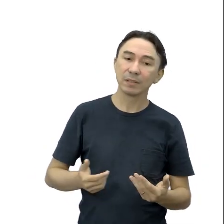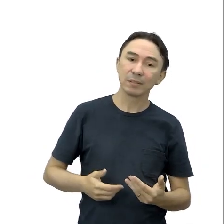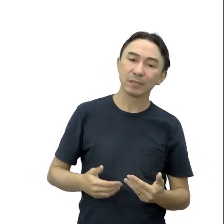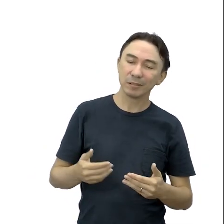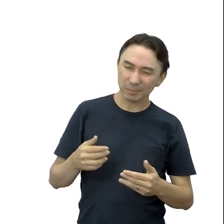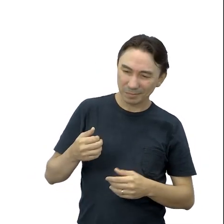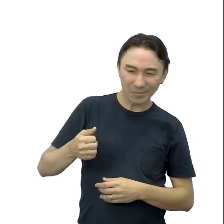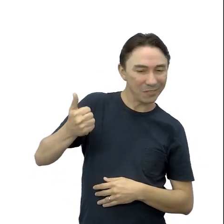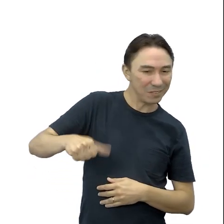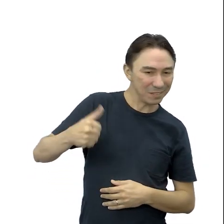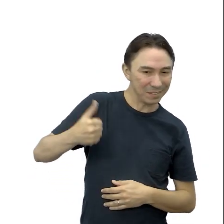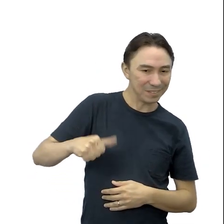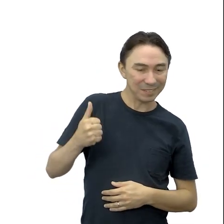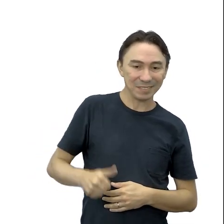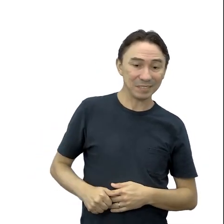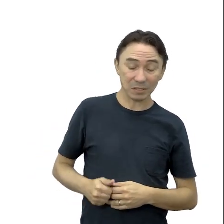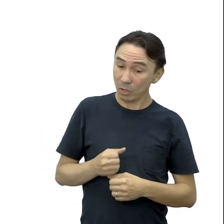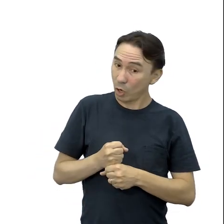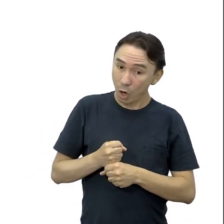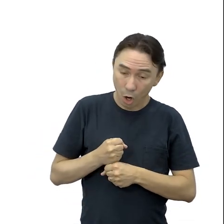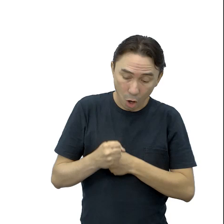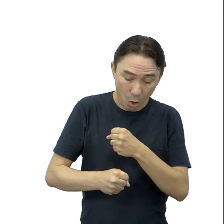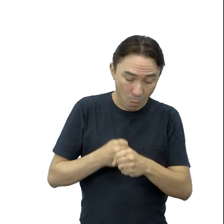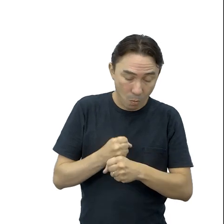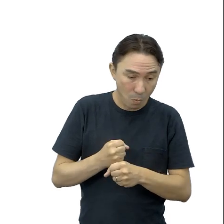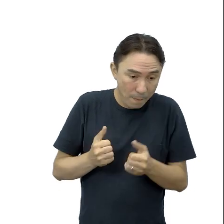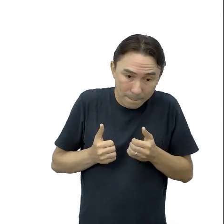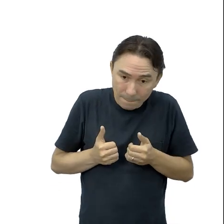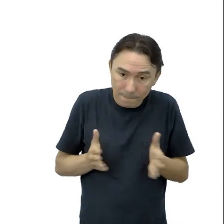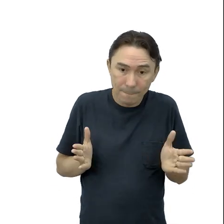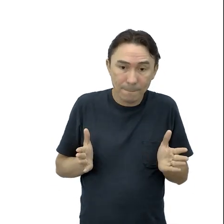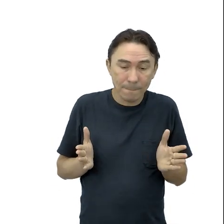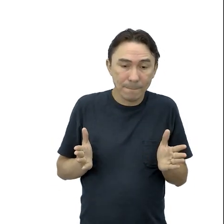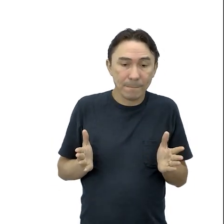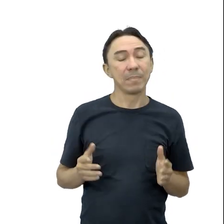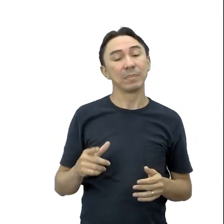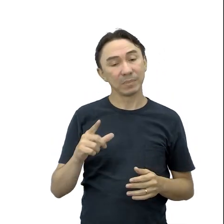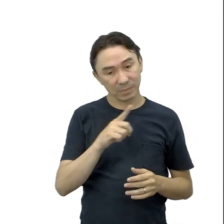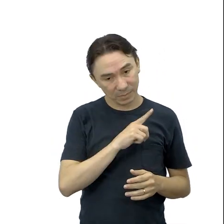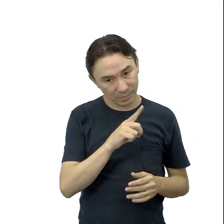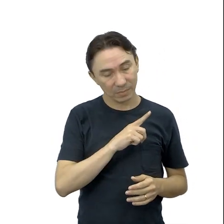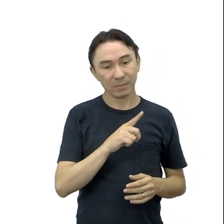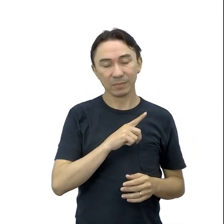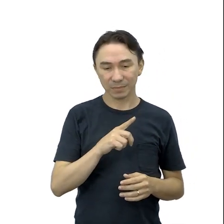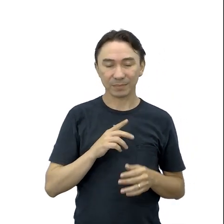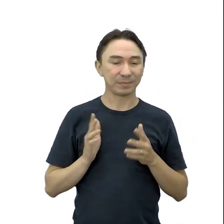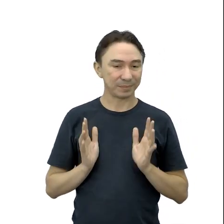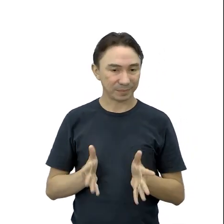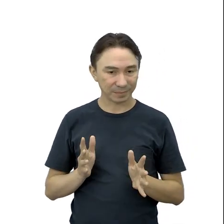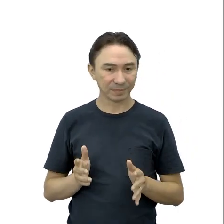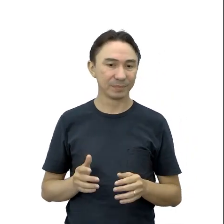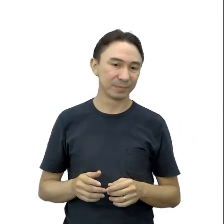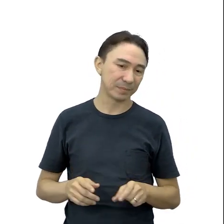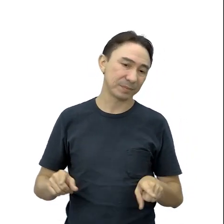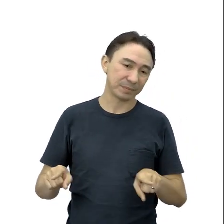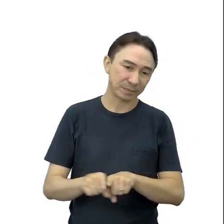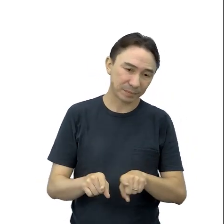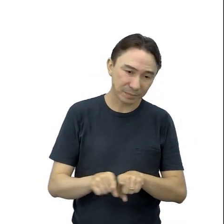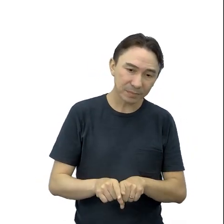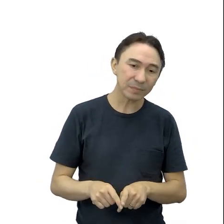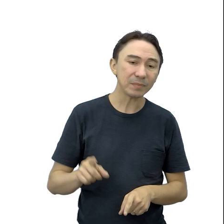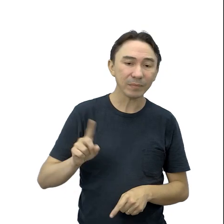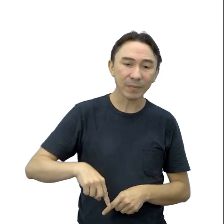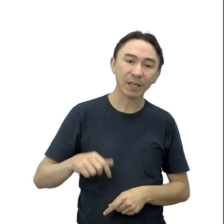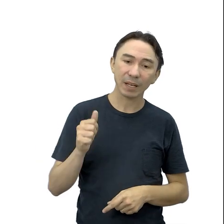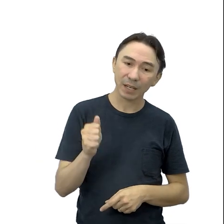os resultados, logo teremos os resultados da de 2022. Nós temos as APs, né, as